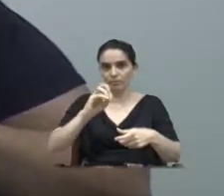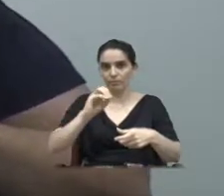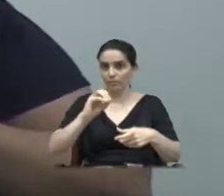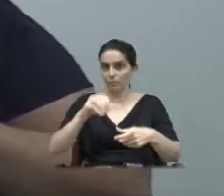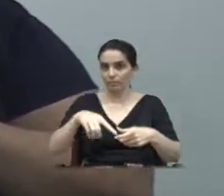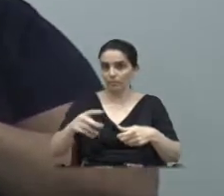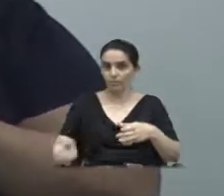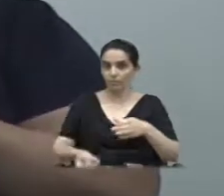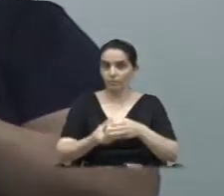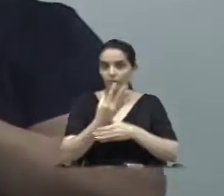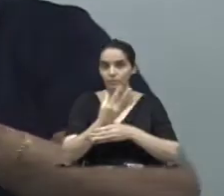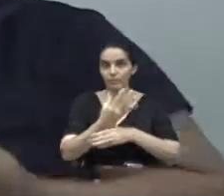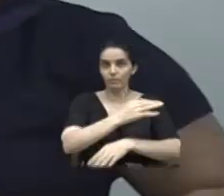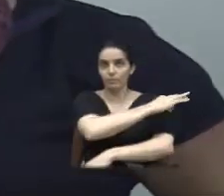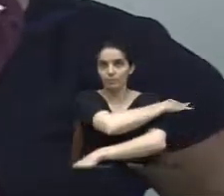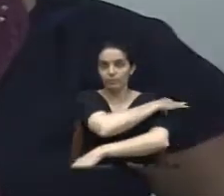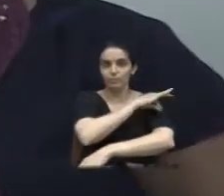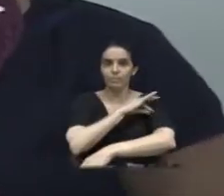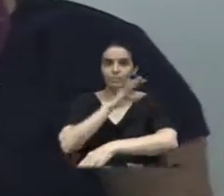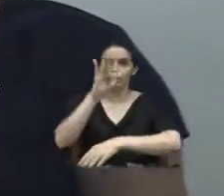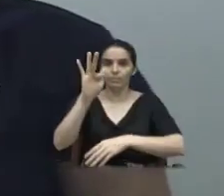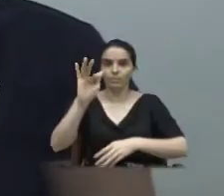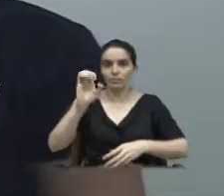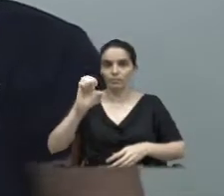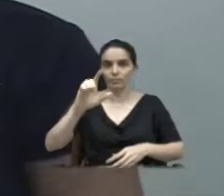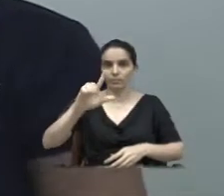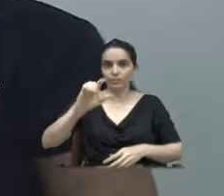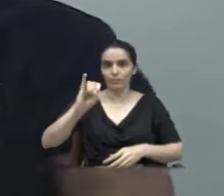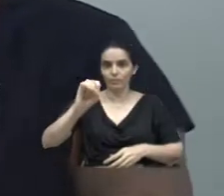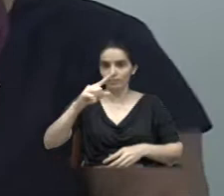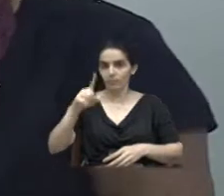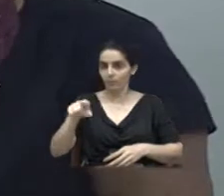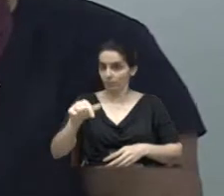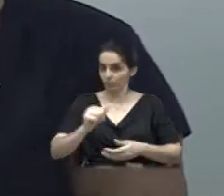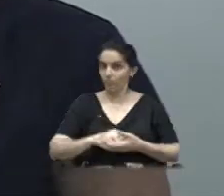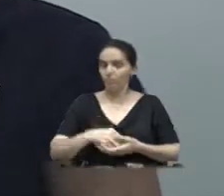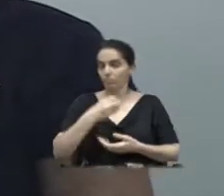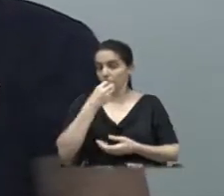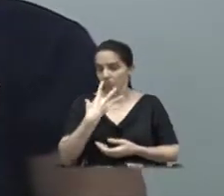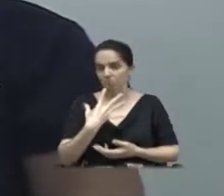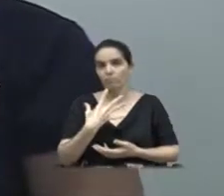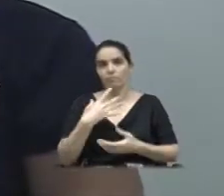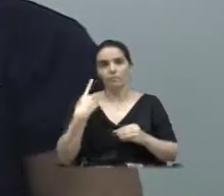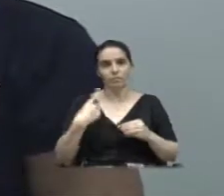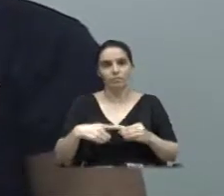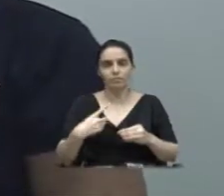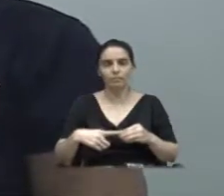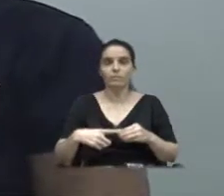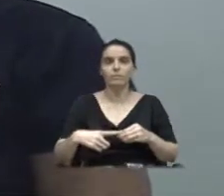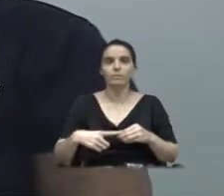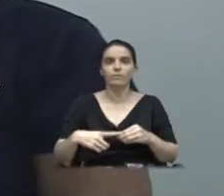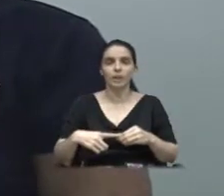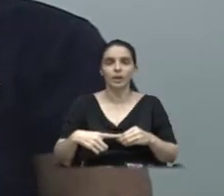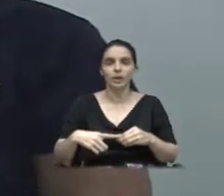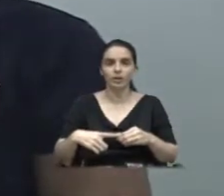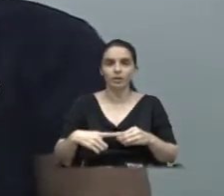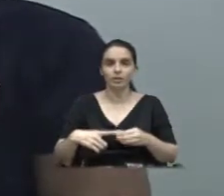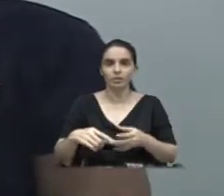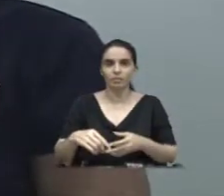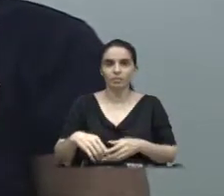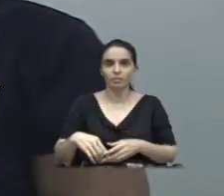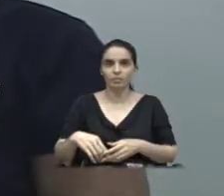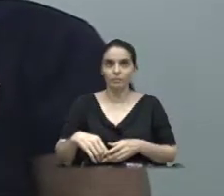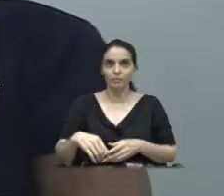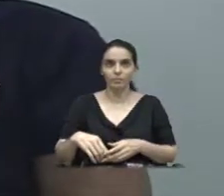gestão Félix. Foi um trabalho que teve uma repercussão muito boa no município. E eu peço, já que você